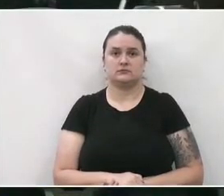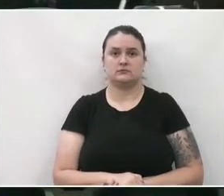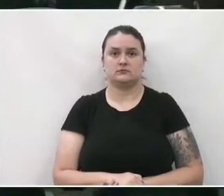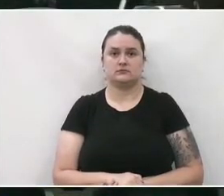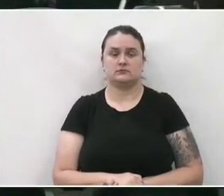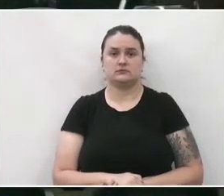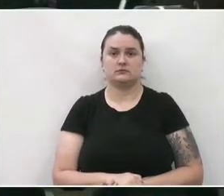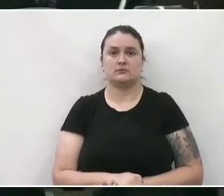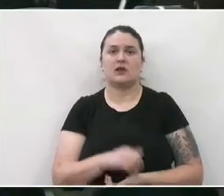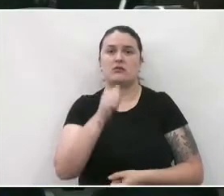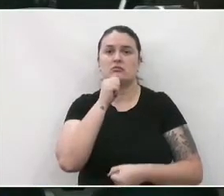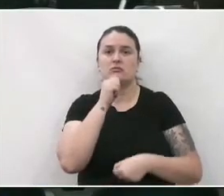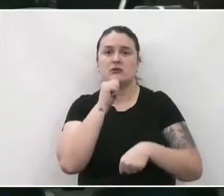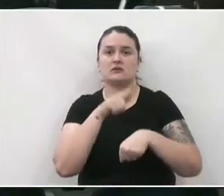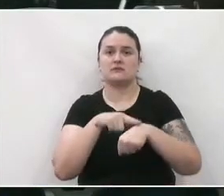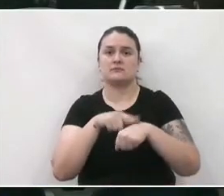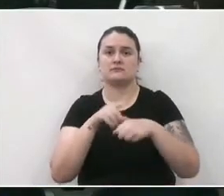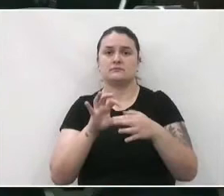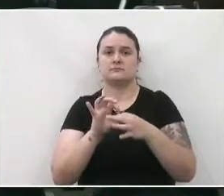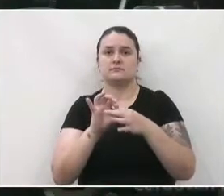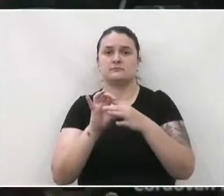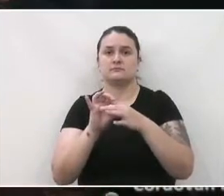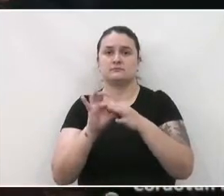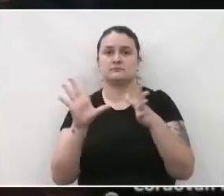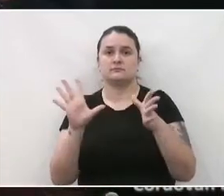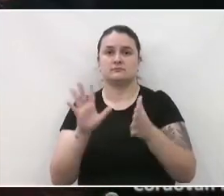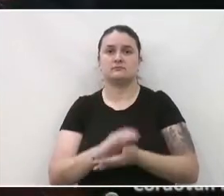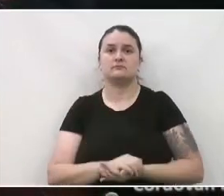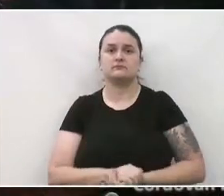A palavra continua aberta, nobres vereadores.